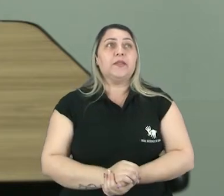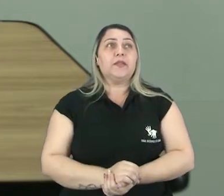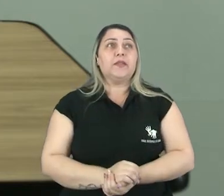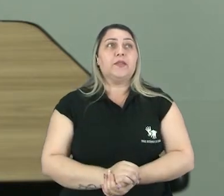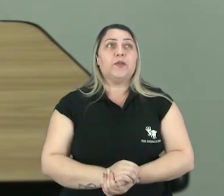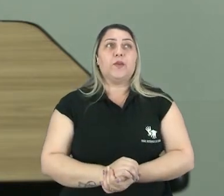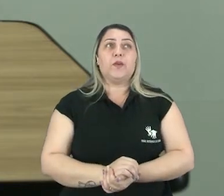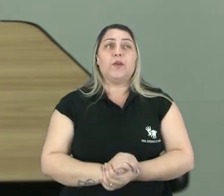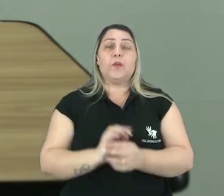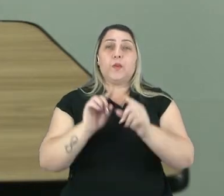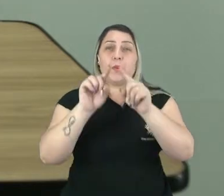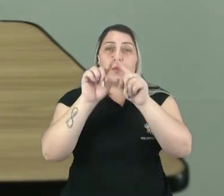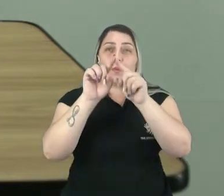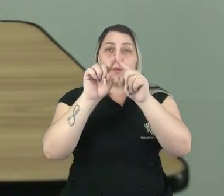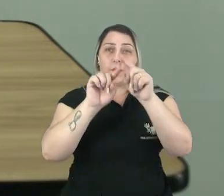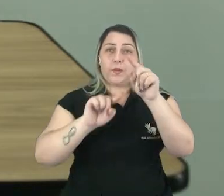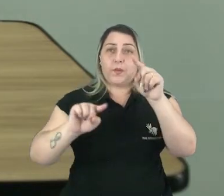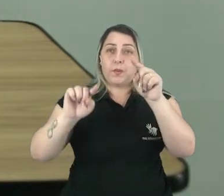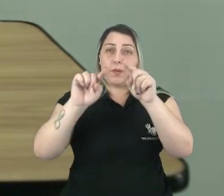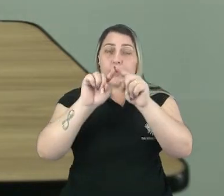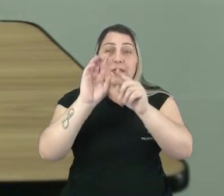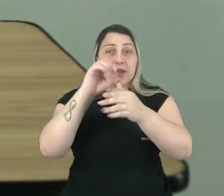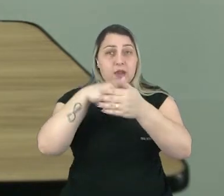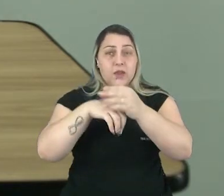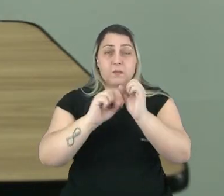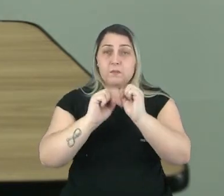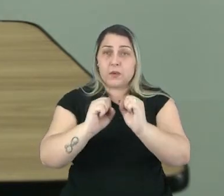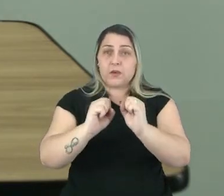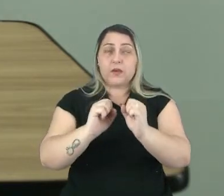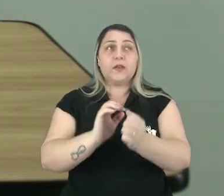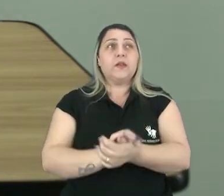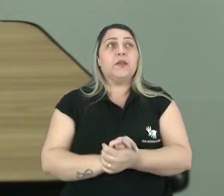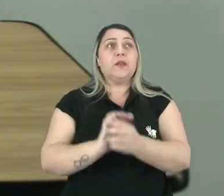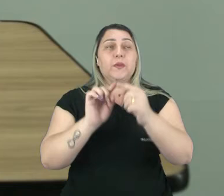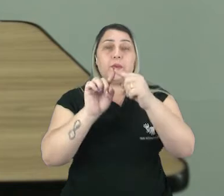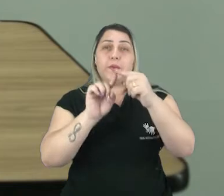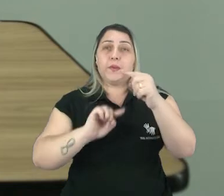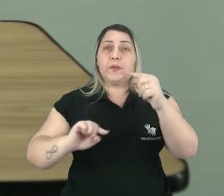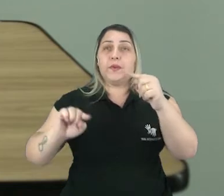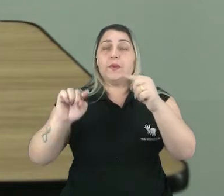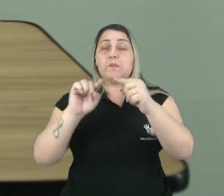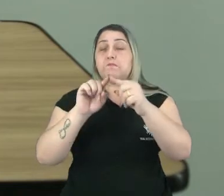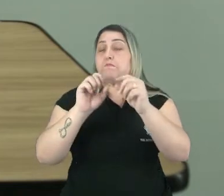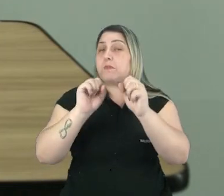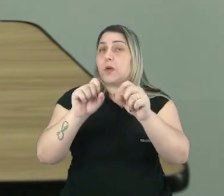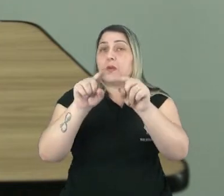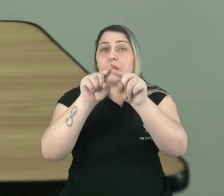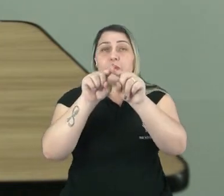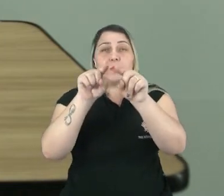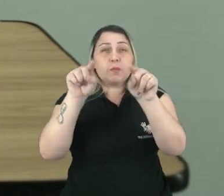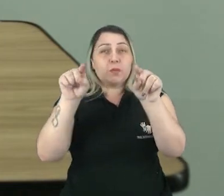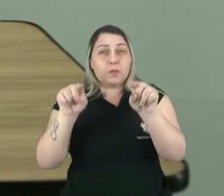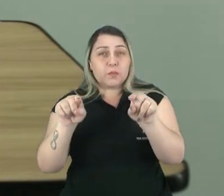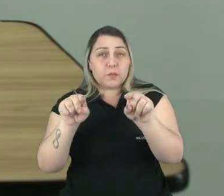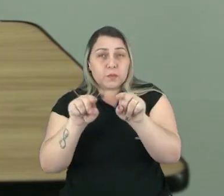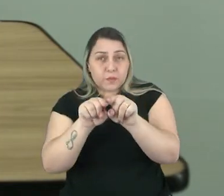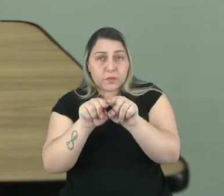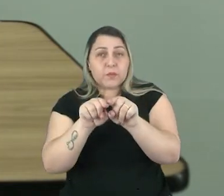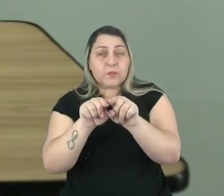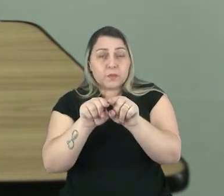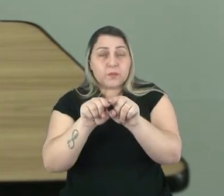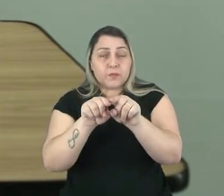falando, tudo vai vir aqui dentro. Ele pode ser redondinho, ele pode ser um pouco